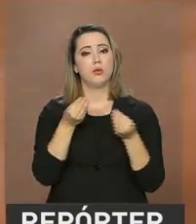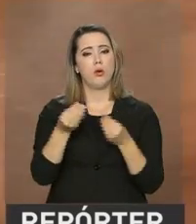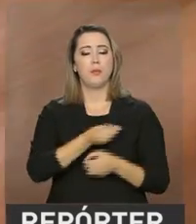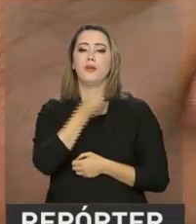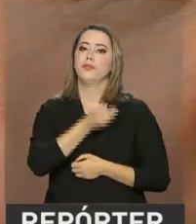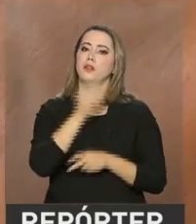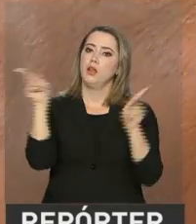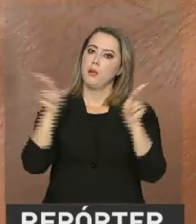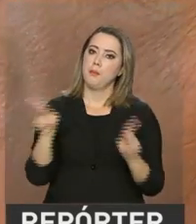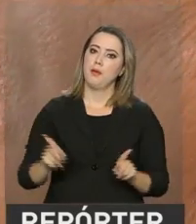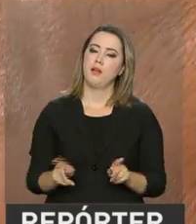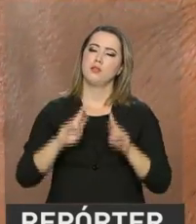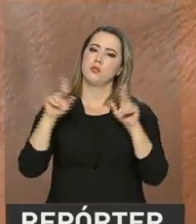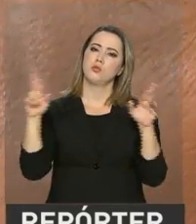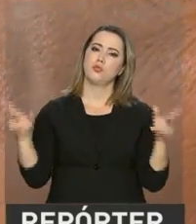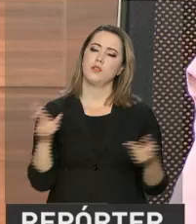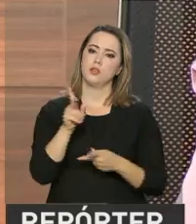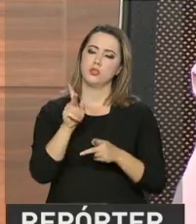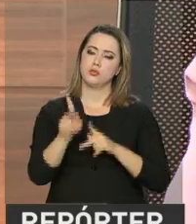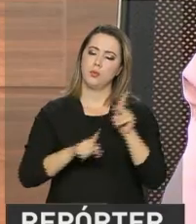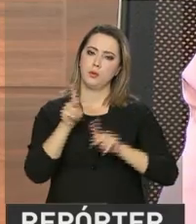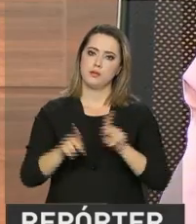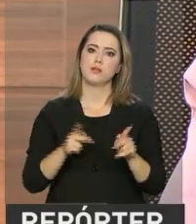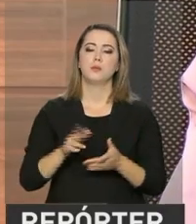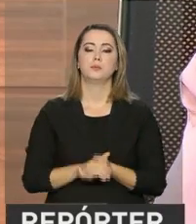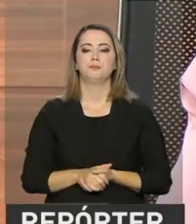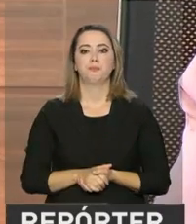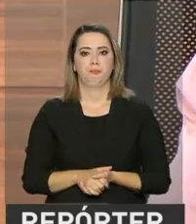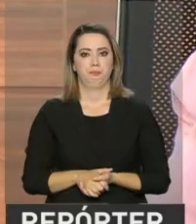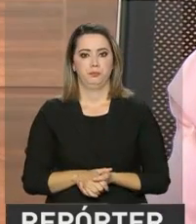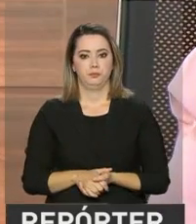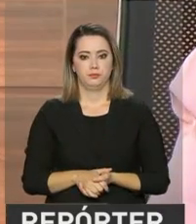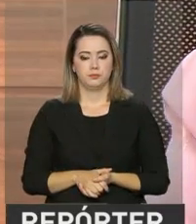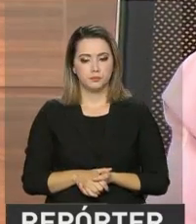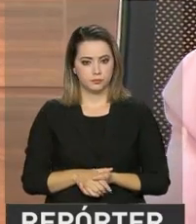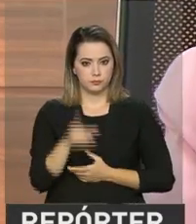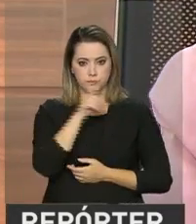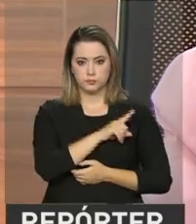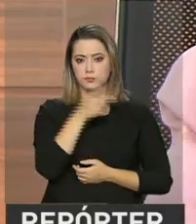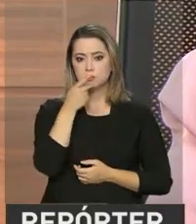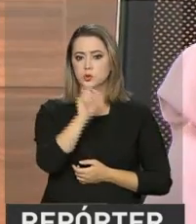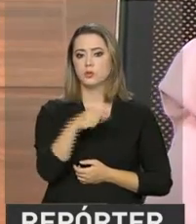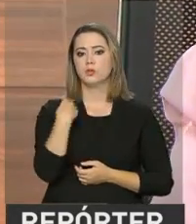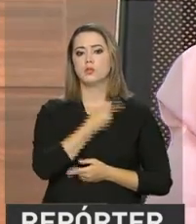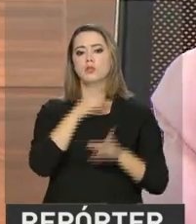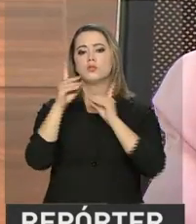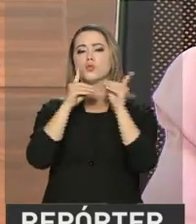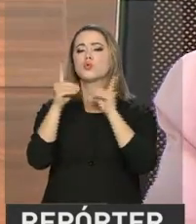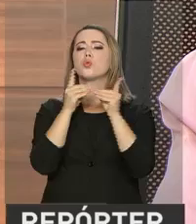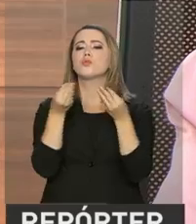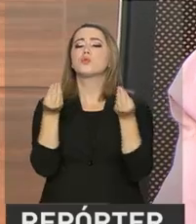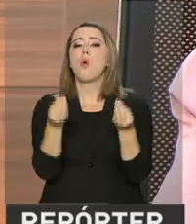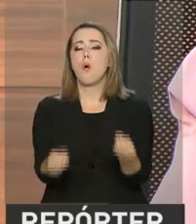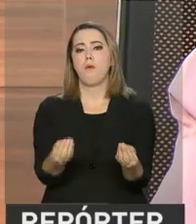convivência pacífica entre os diferentes povos. Nós discutimos essa situação de terrorismo, de luta entre